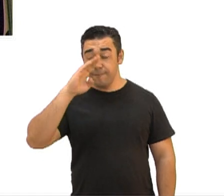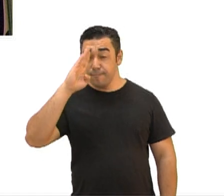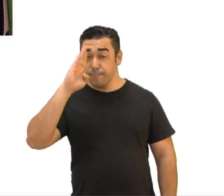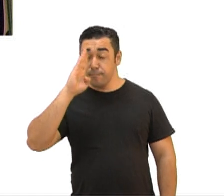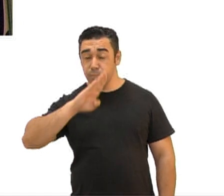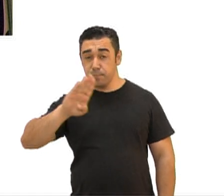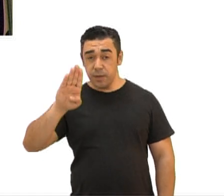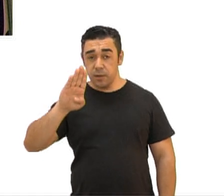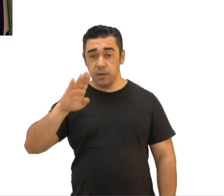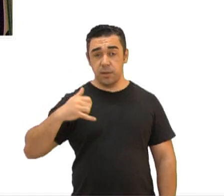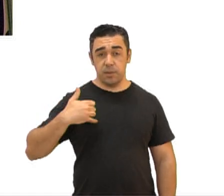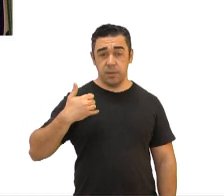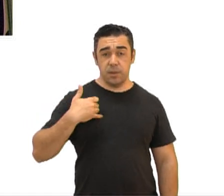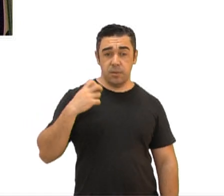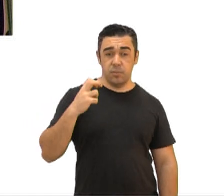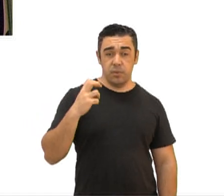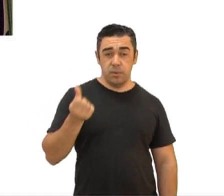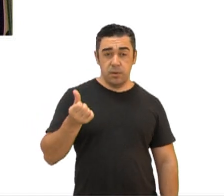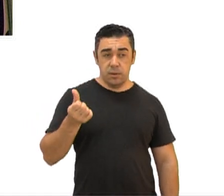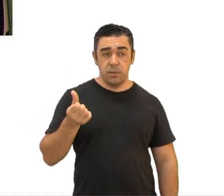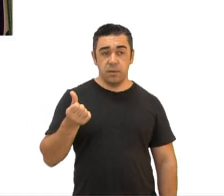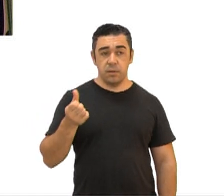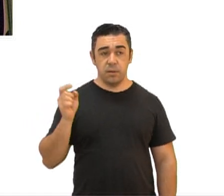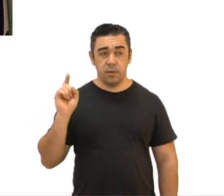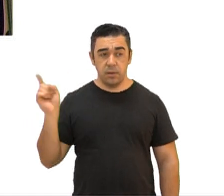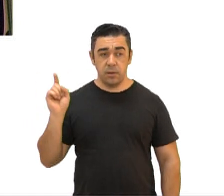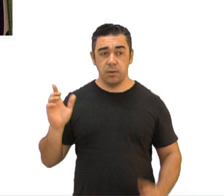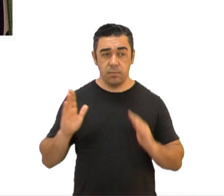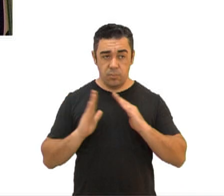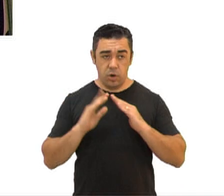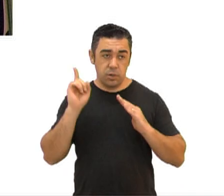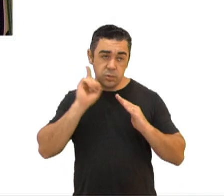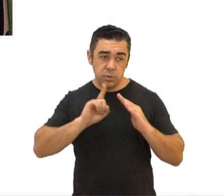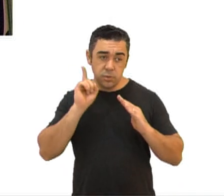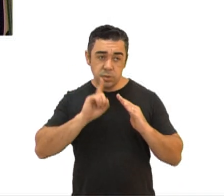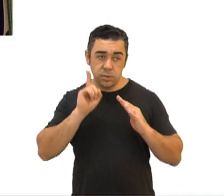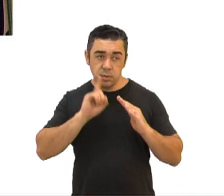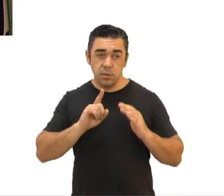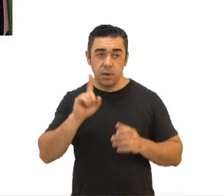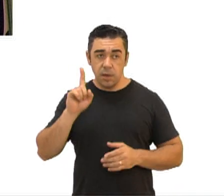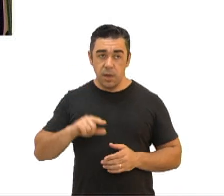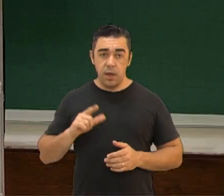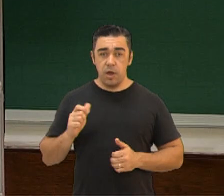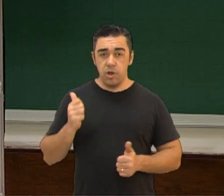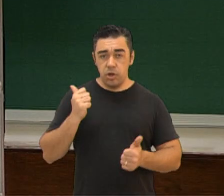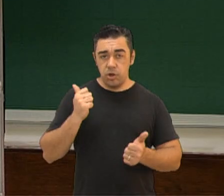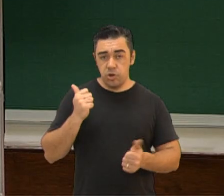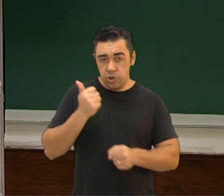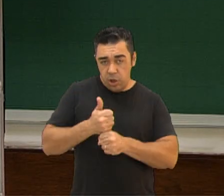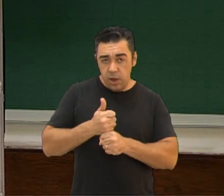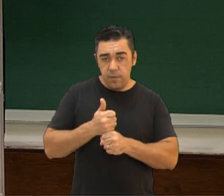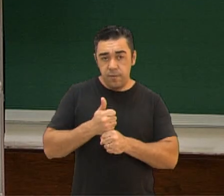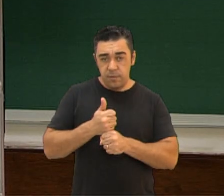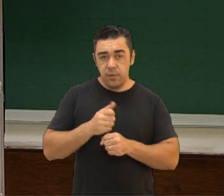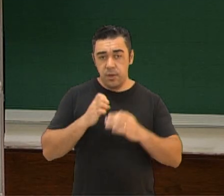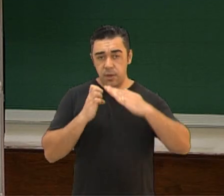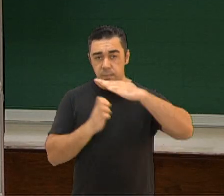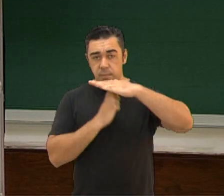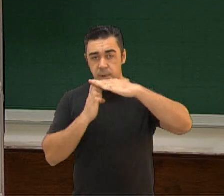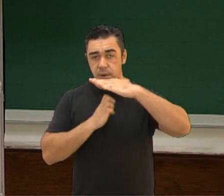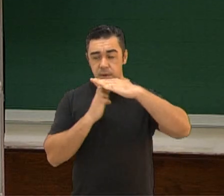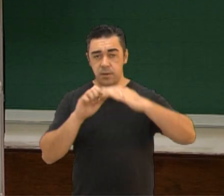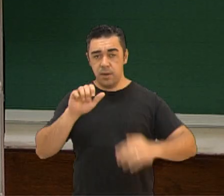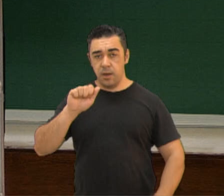tem 56 anos e é americano dos Estados Unidos, né, e ele é o dono da empresa Amazon, que é um site